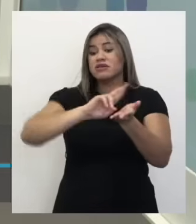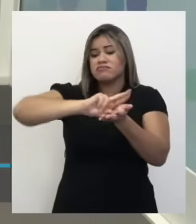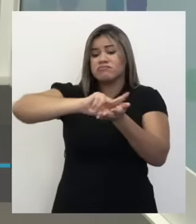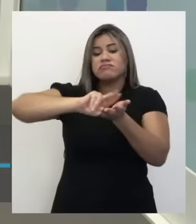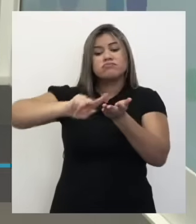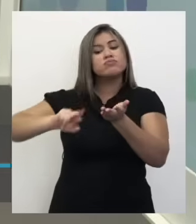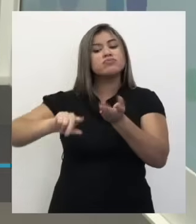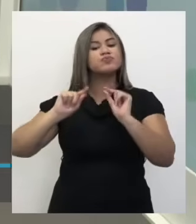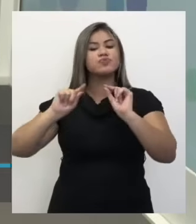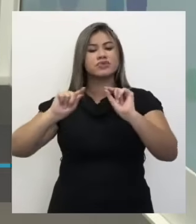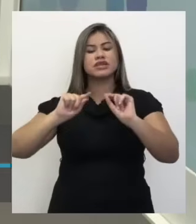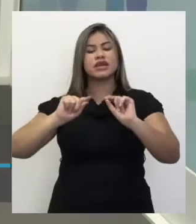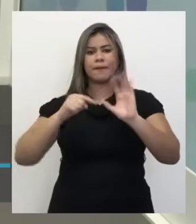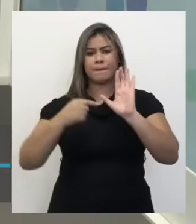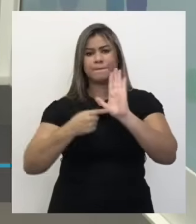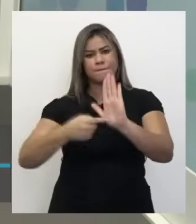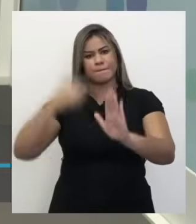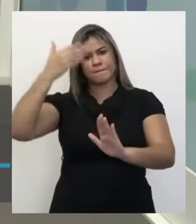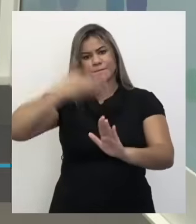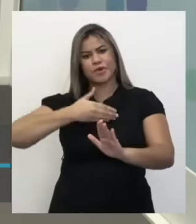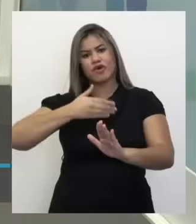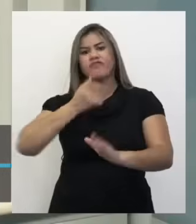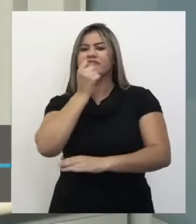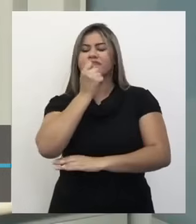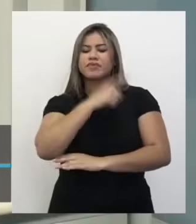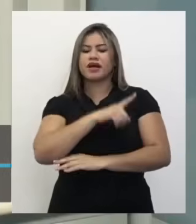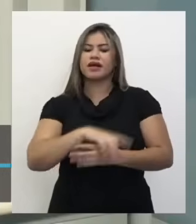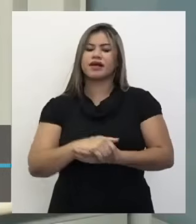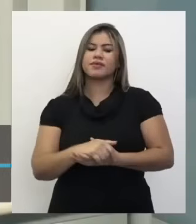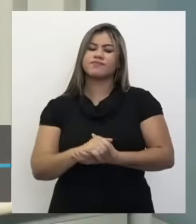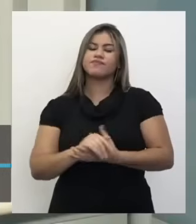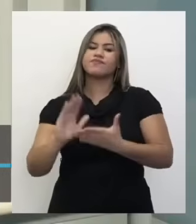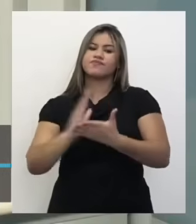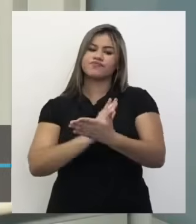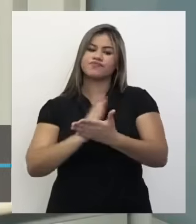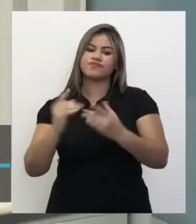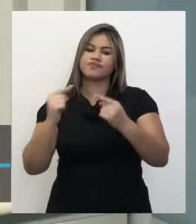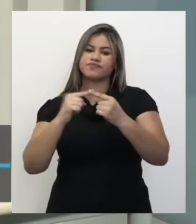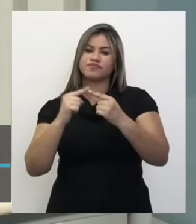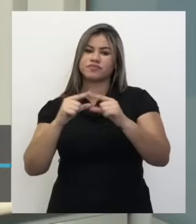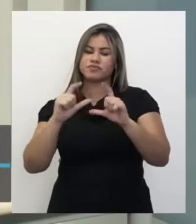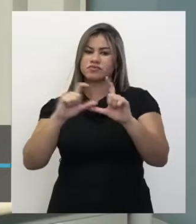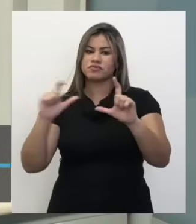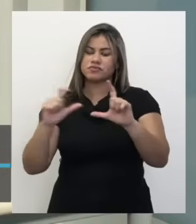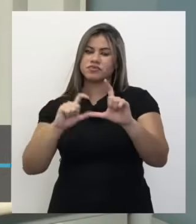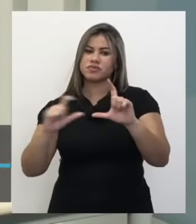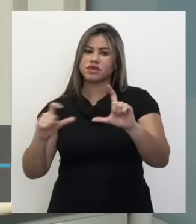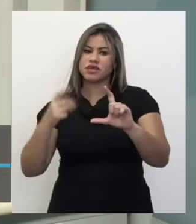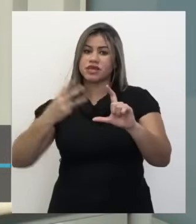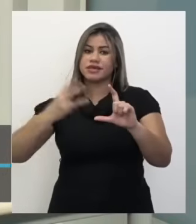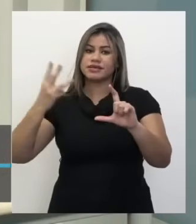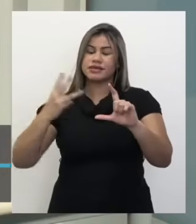algum elemento? Olha, um só colocou o humor, está no terceiro quadrinho, a Gabriela.